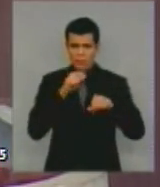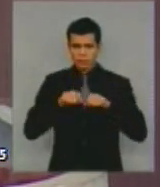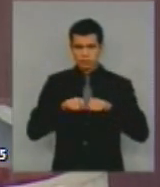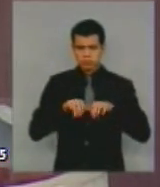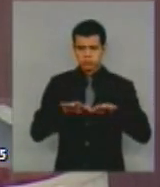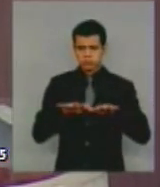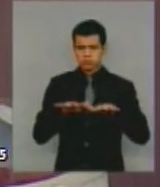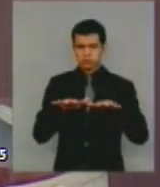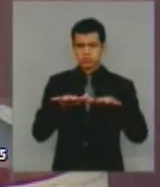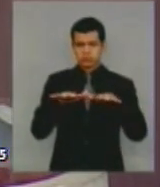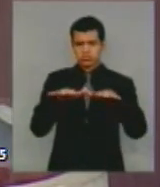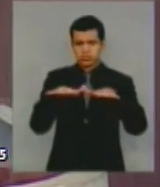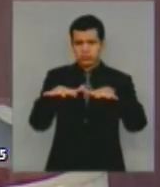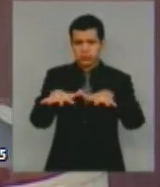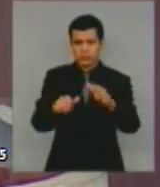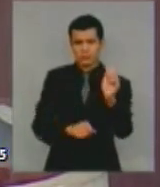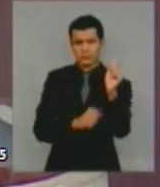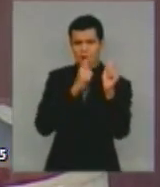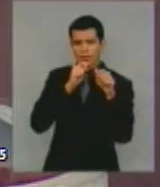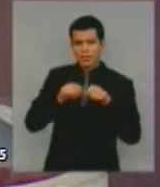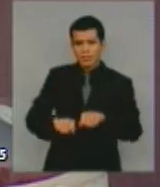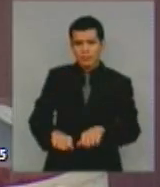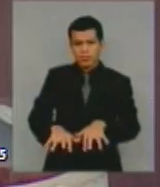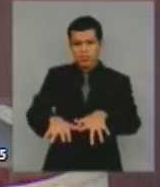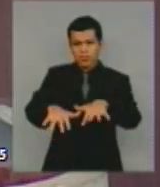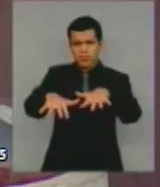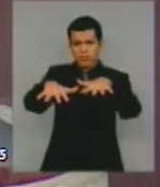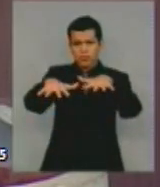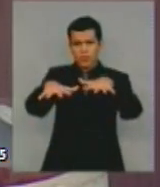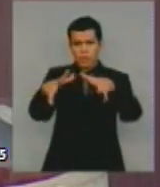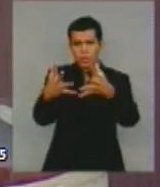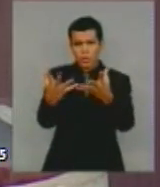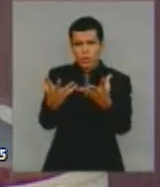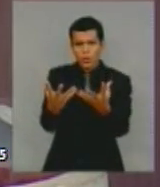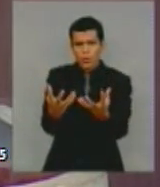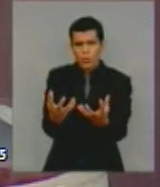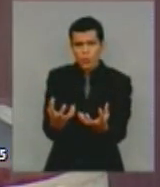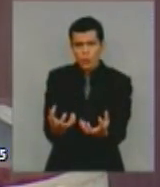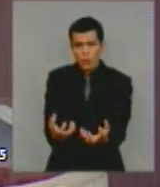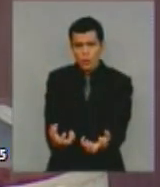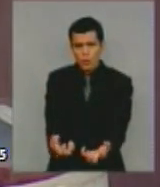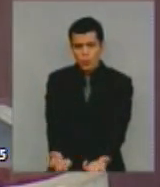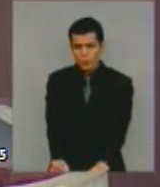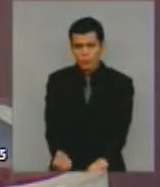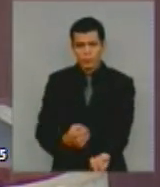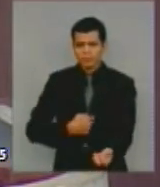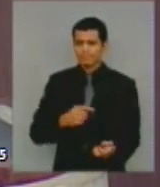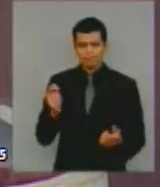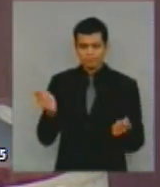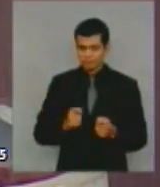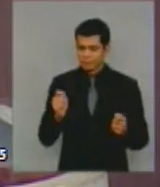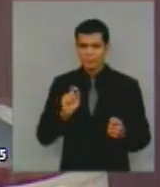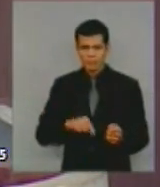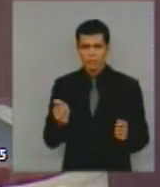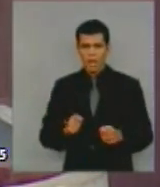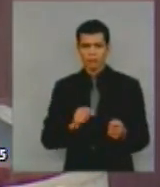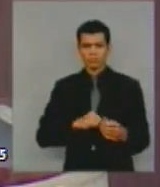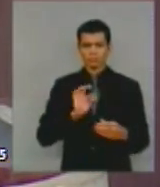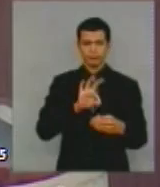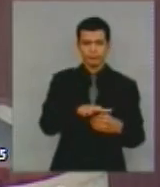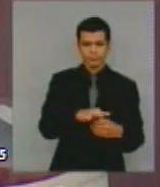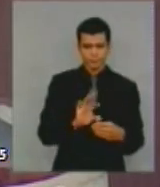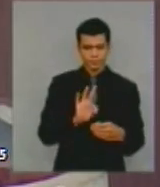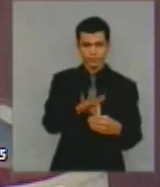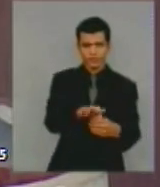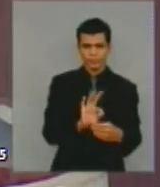a utilização de um sumo natural, que é a água. Mas, além disso, além de uma vazão outorgada